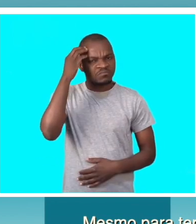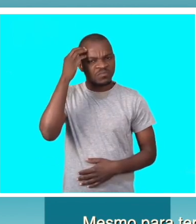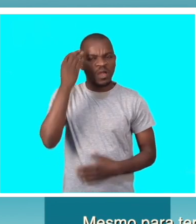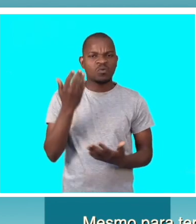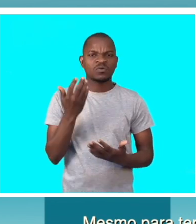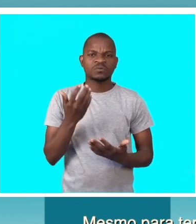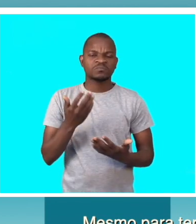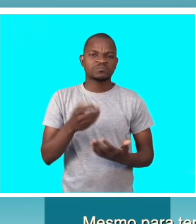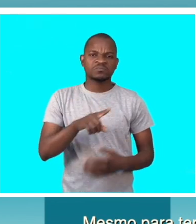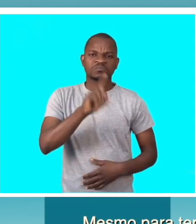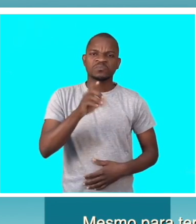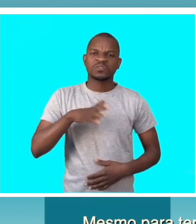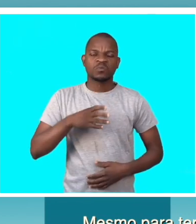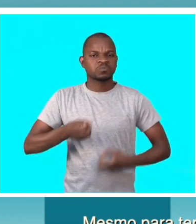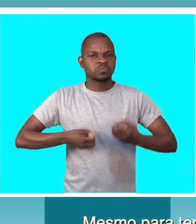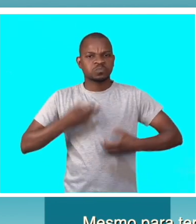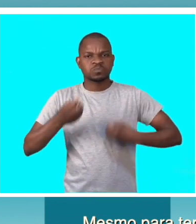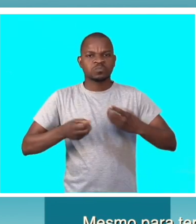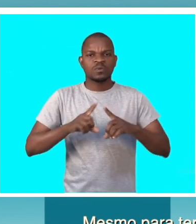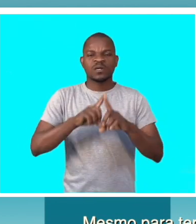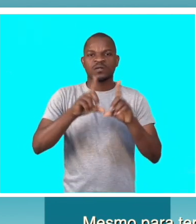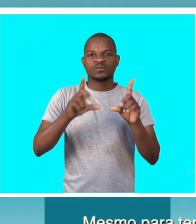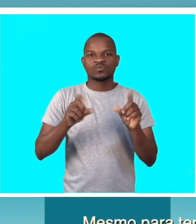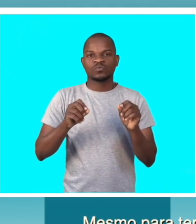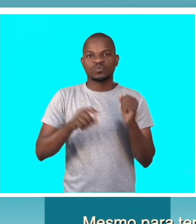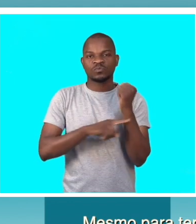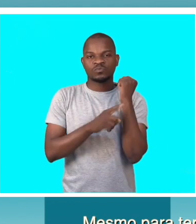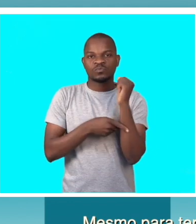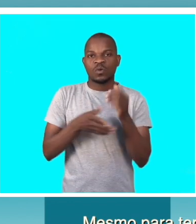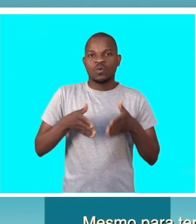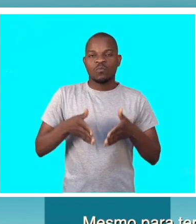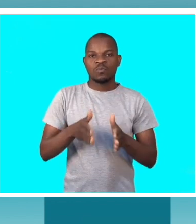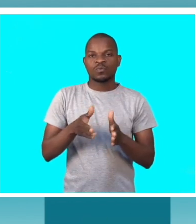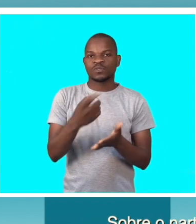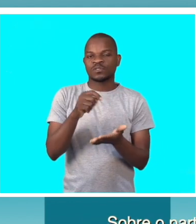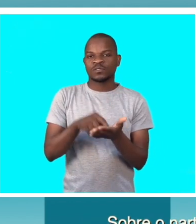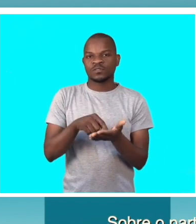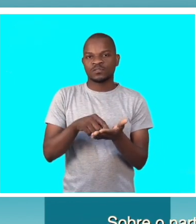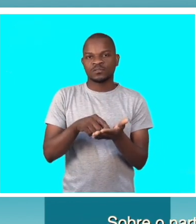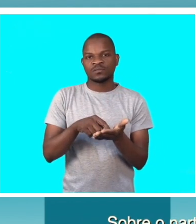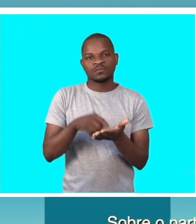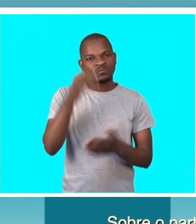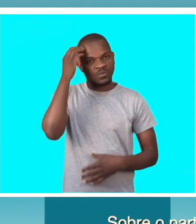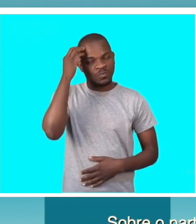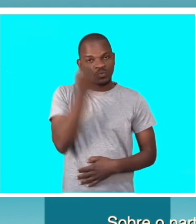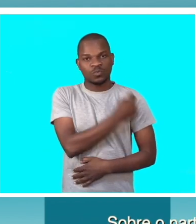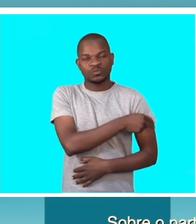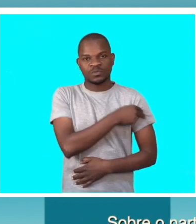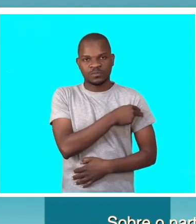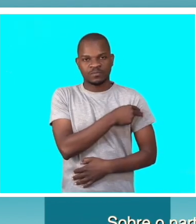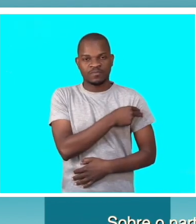últimas considerações em relação ao parto humanizado aqui no Estado Central de Maputo. O parto humanizado,